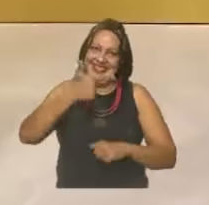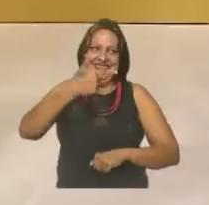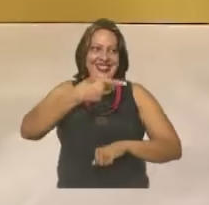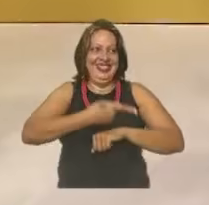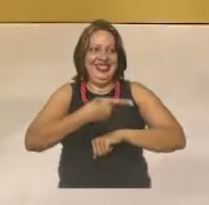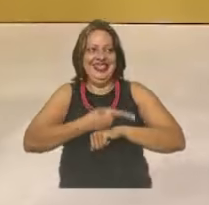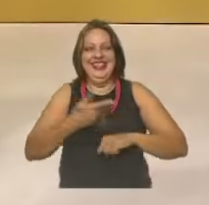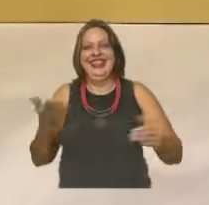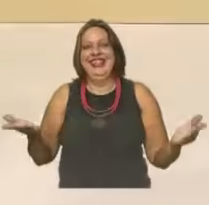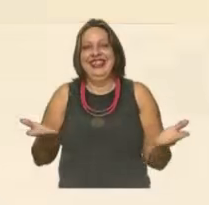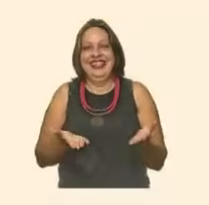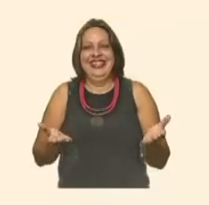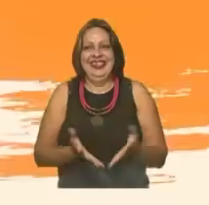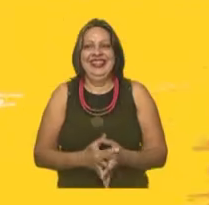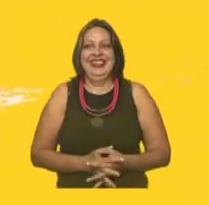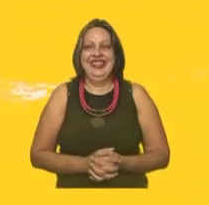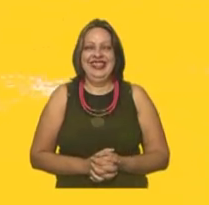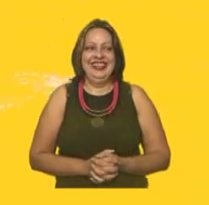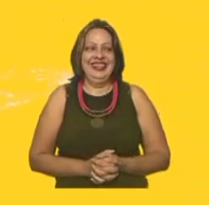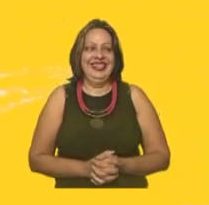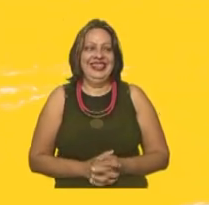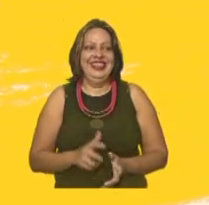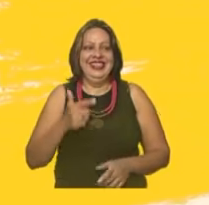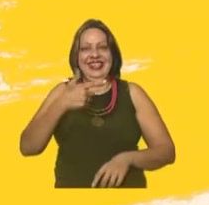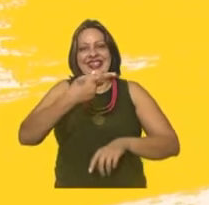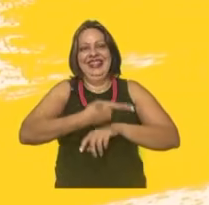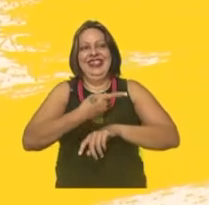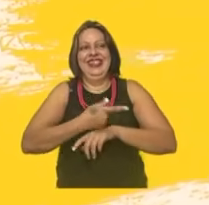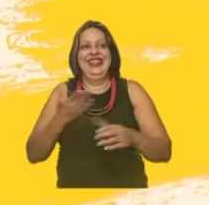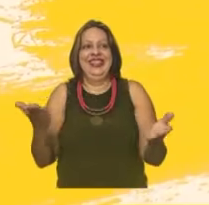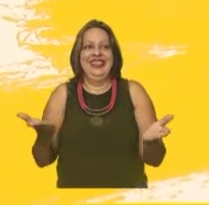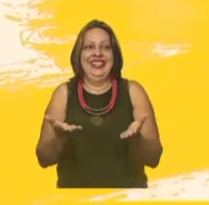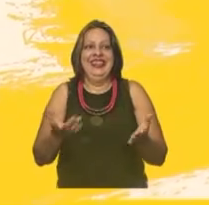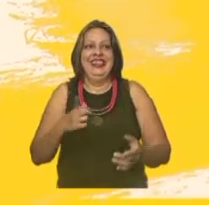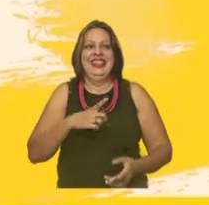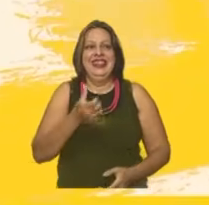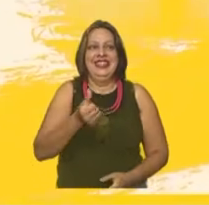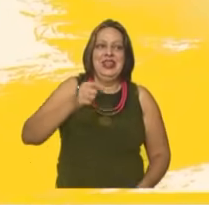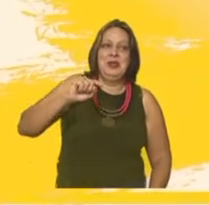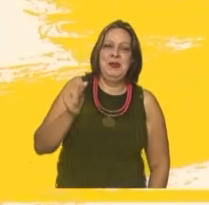de hoje! No segundo prêmio de hoje tem 6 mil